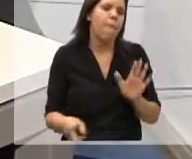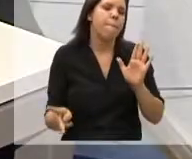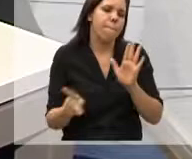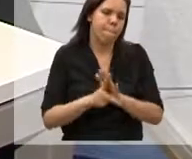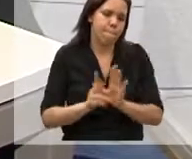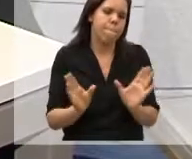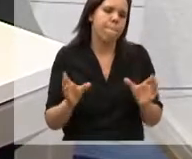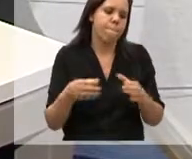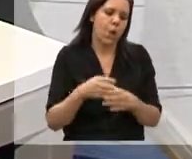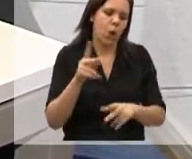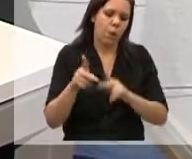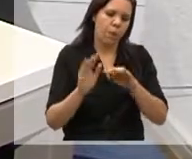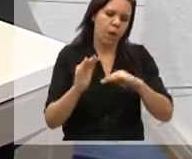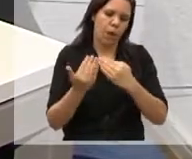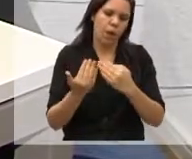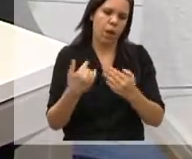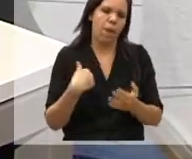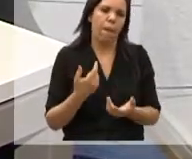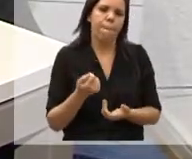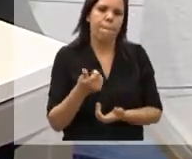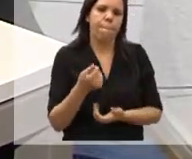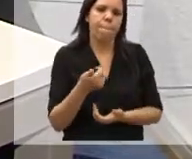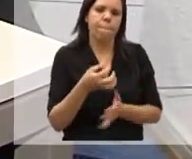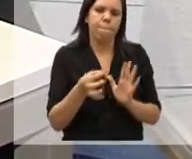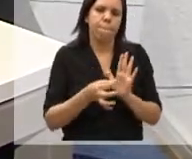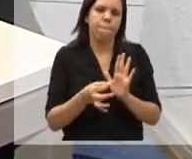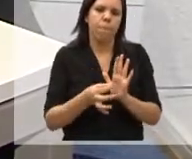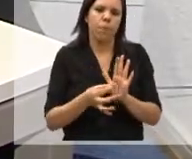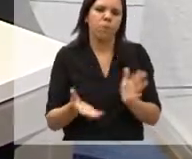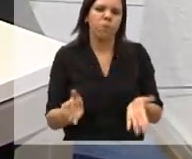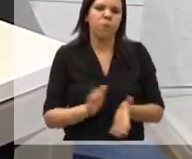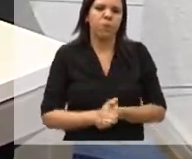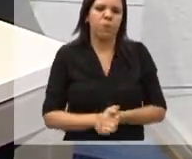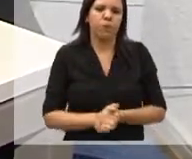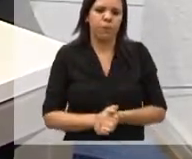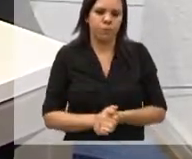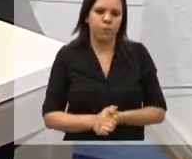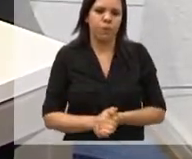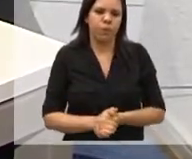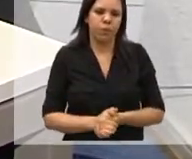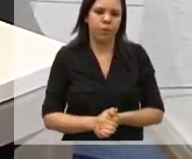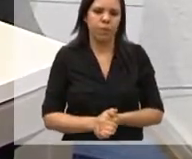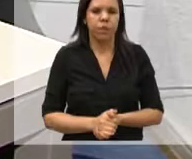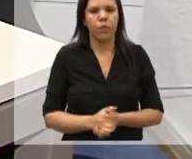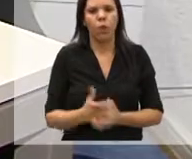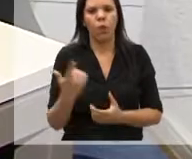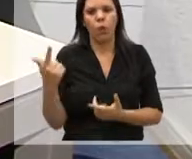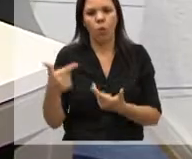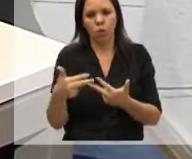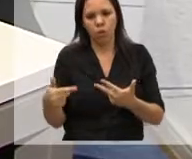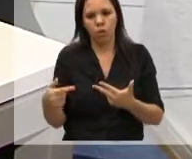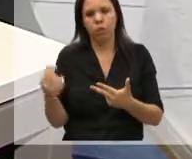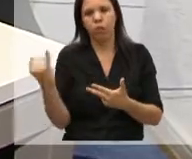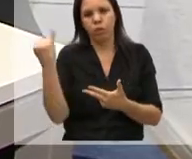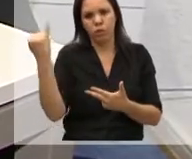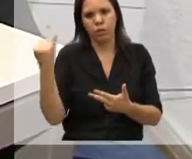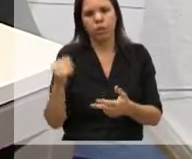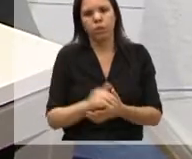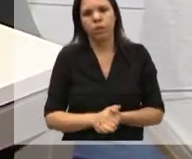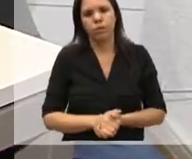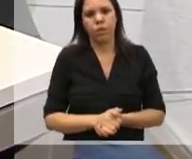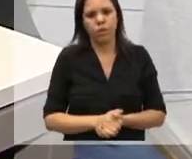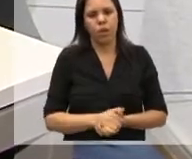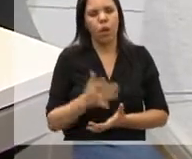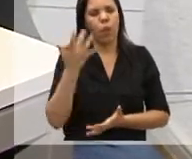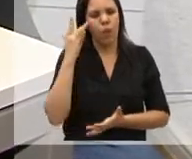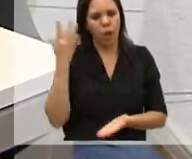comunidade. O que nós fazemos é apenas uma pitada que nós damos nessa situação. Outro ponto que é importante citar, e eu